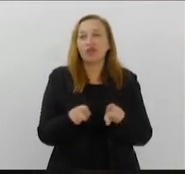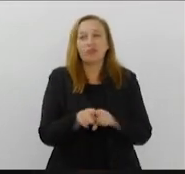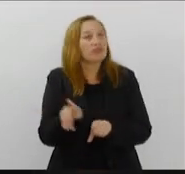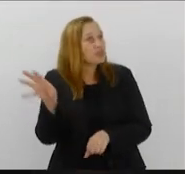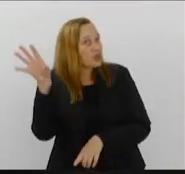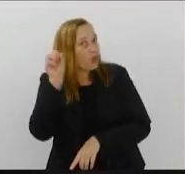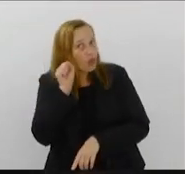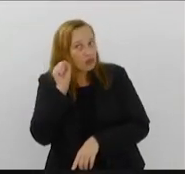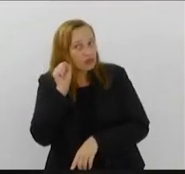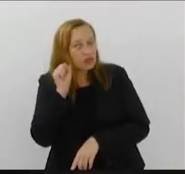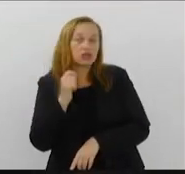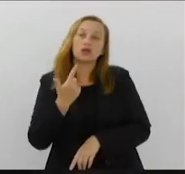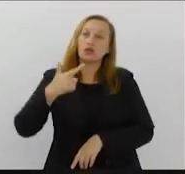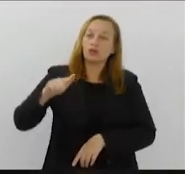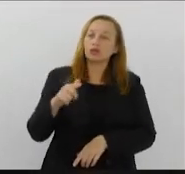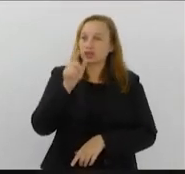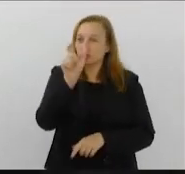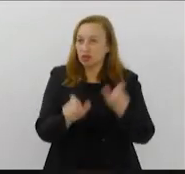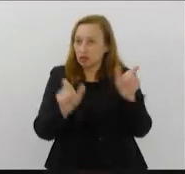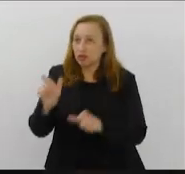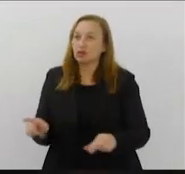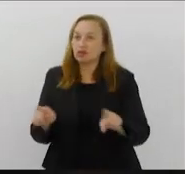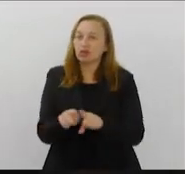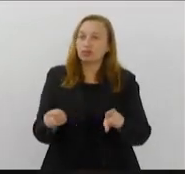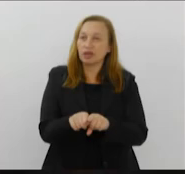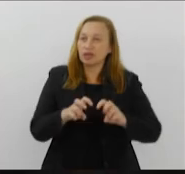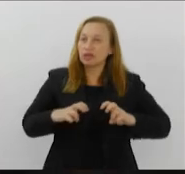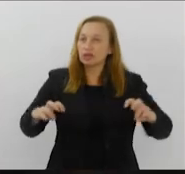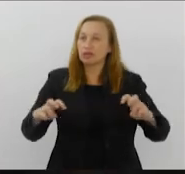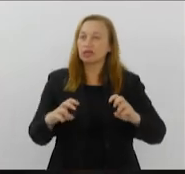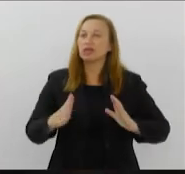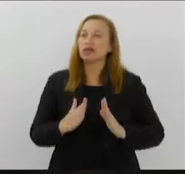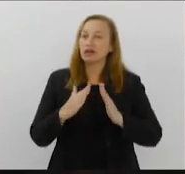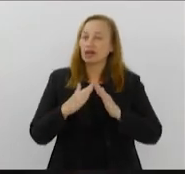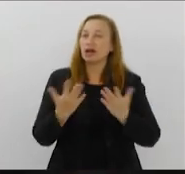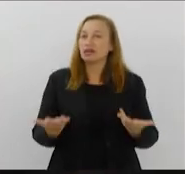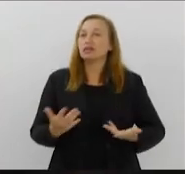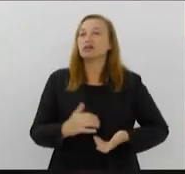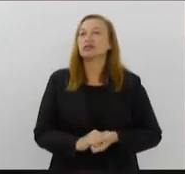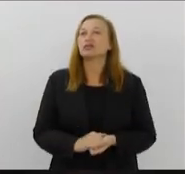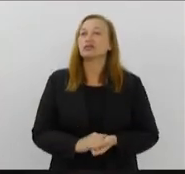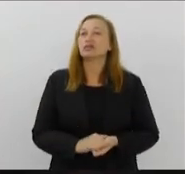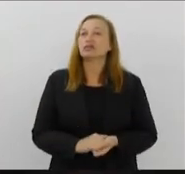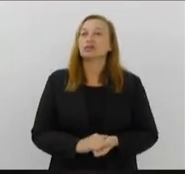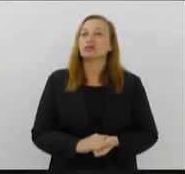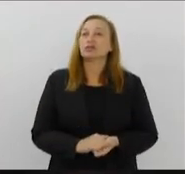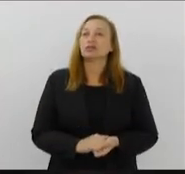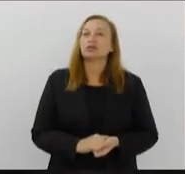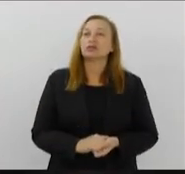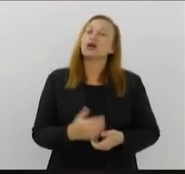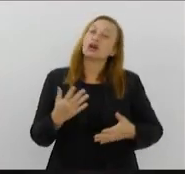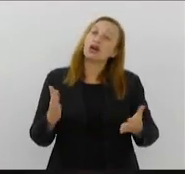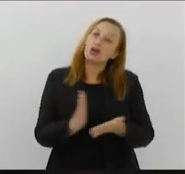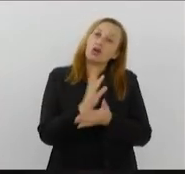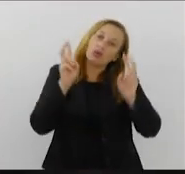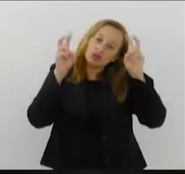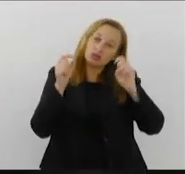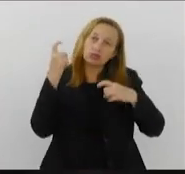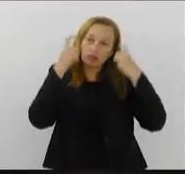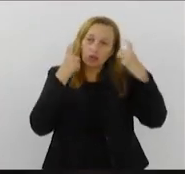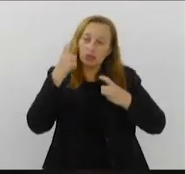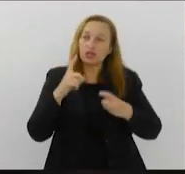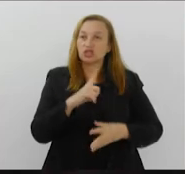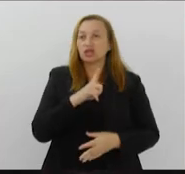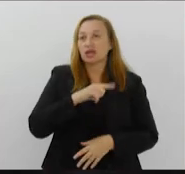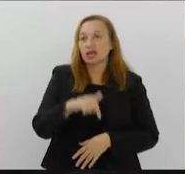ouvir as outras pessoas, né, que estão aqui nessa casa sobre isso, porque é um ponto que me preocupa muito. A gente tem